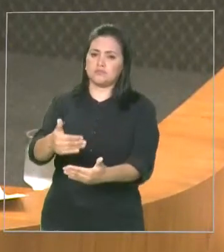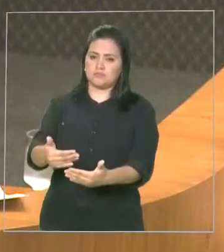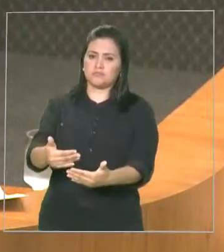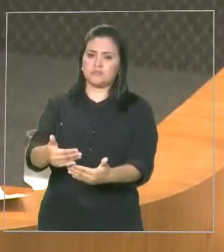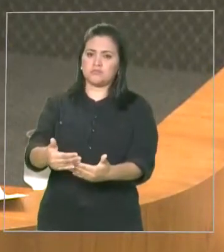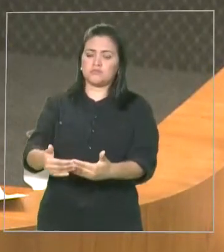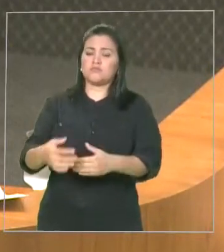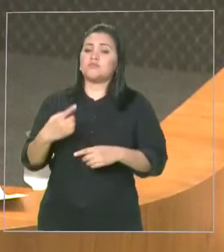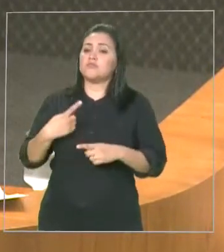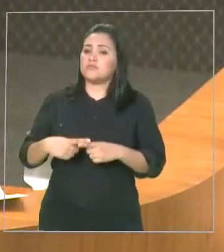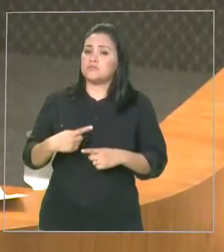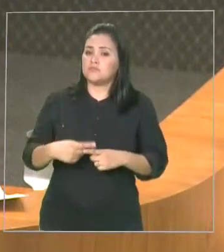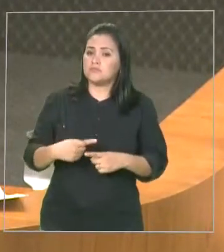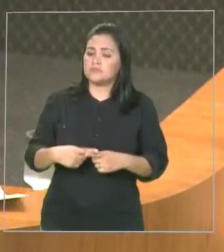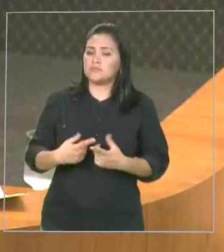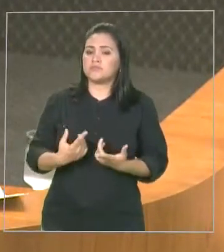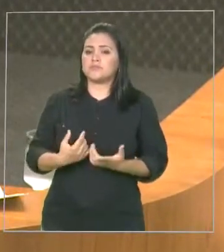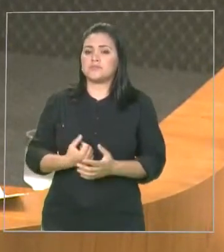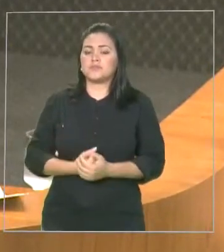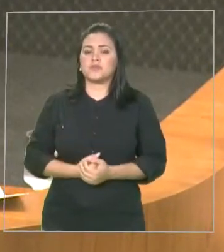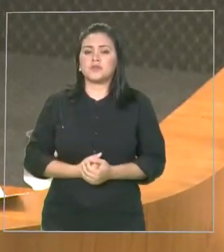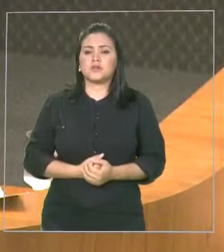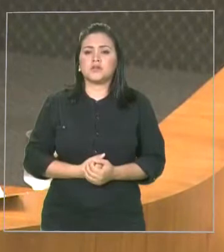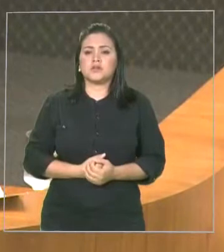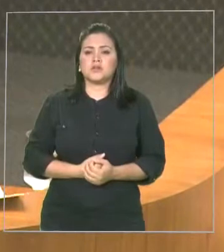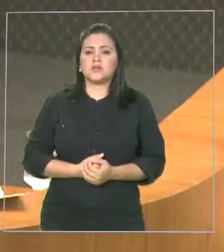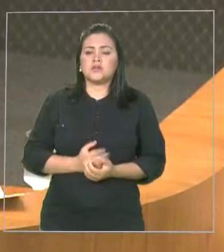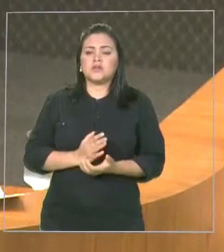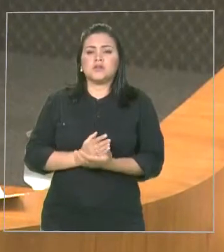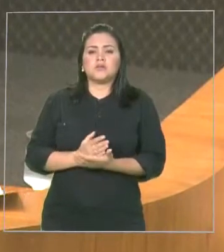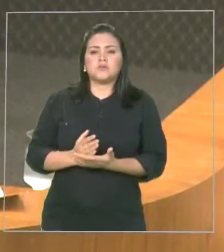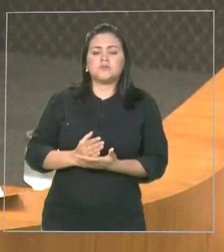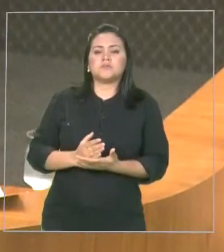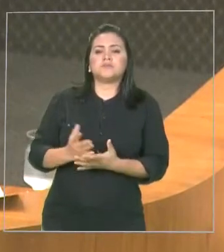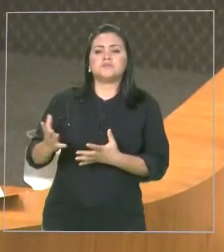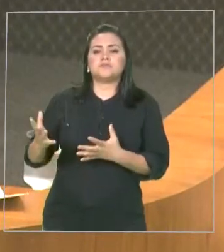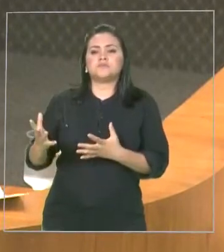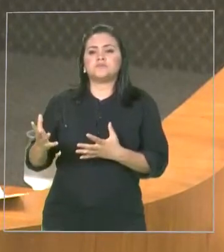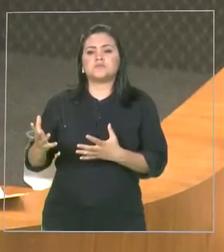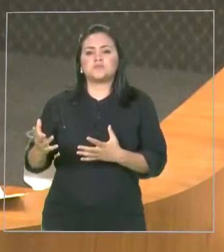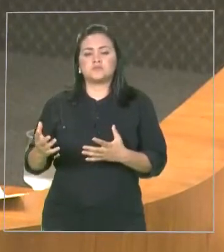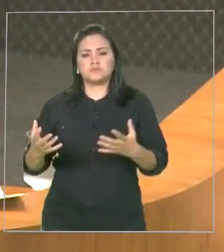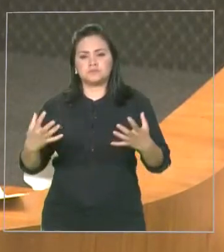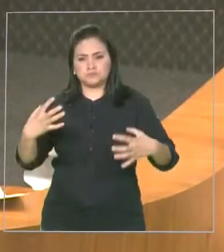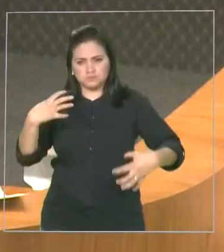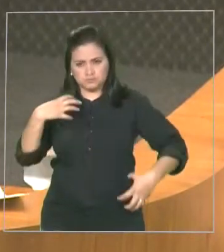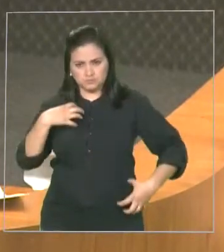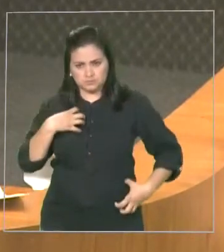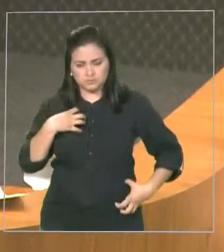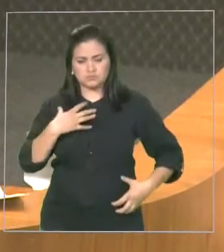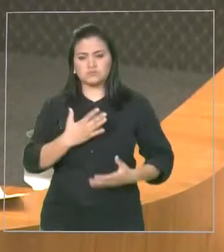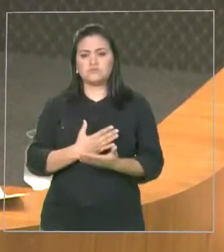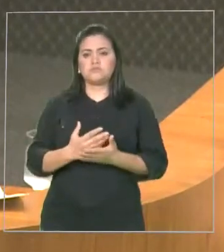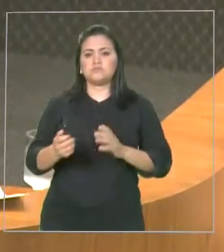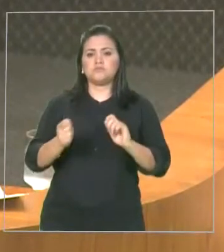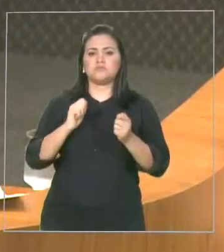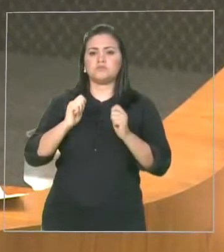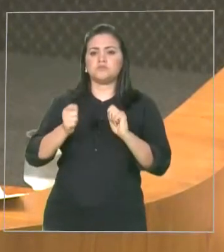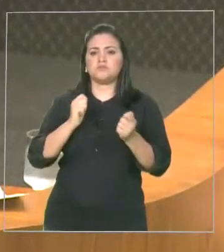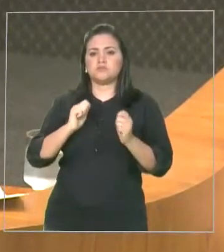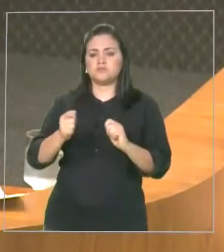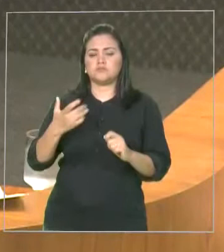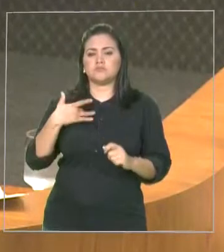Por quê? Ao tomarmos a administração, assumirmos a administração, algumas